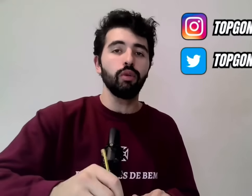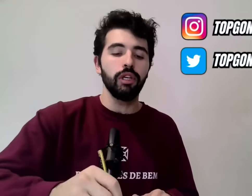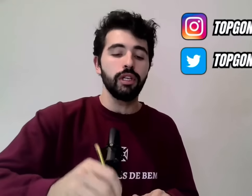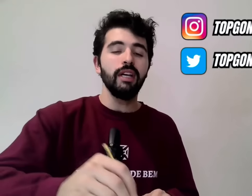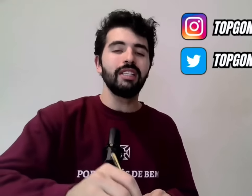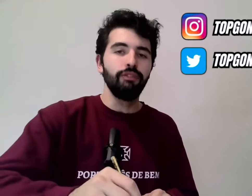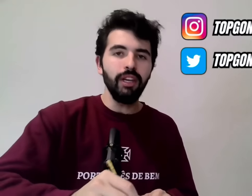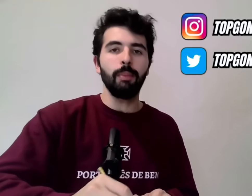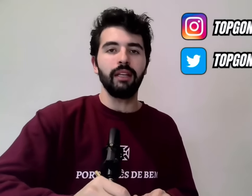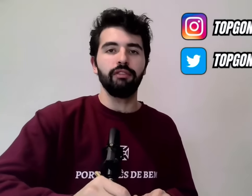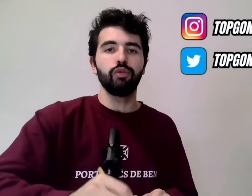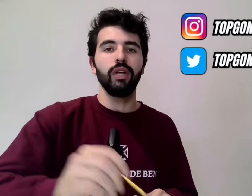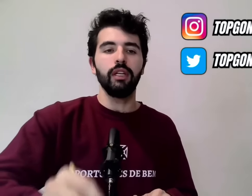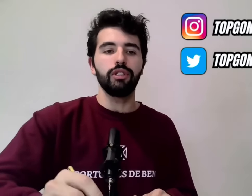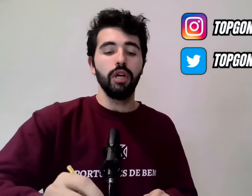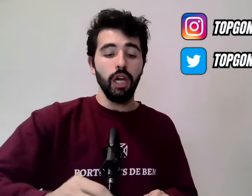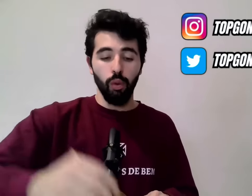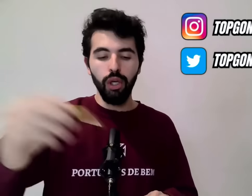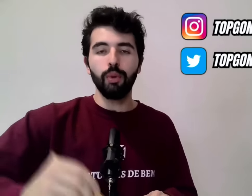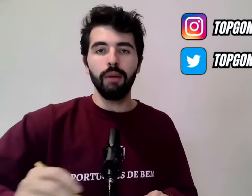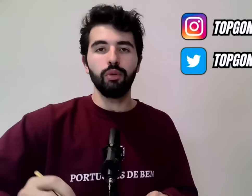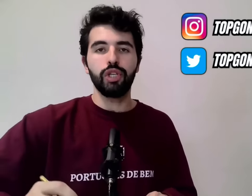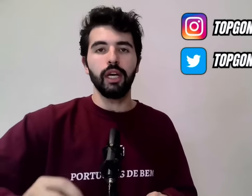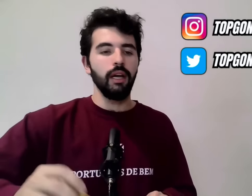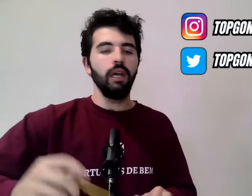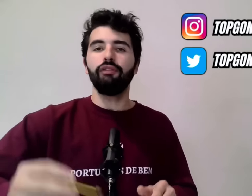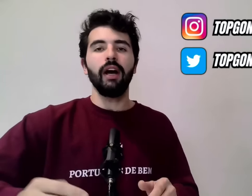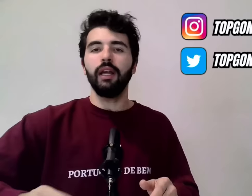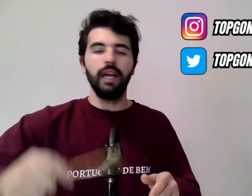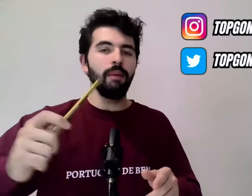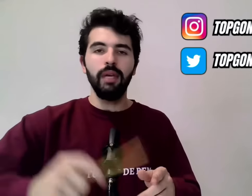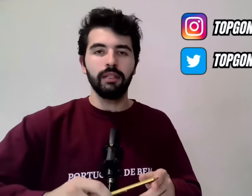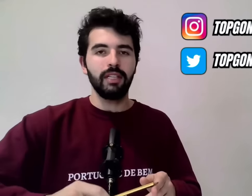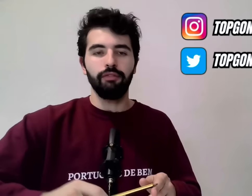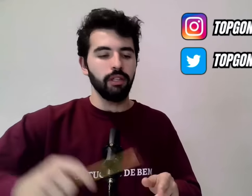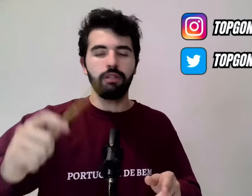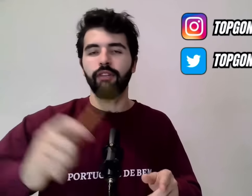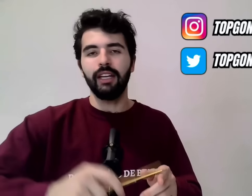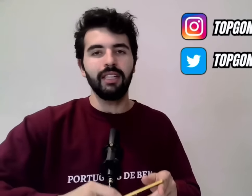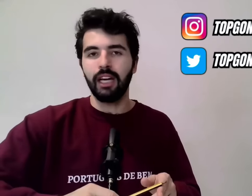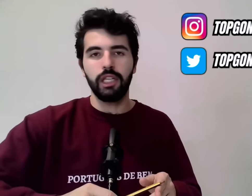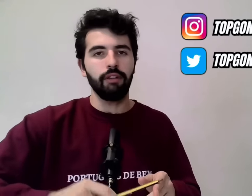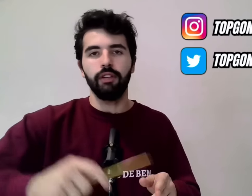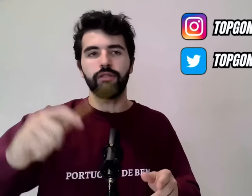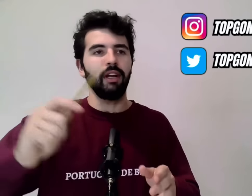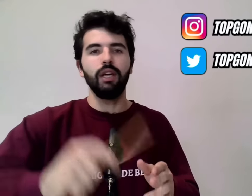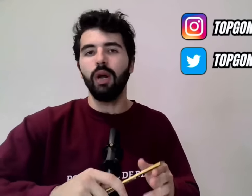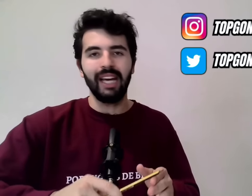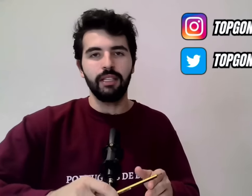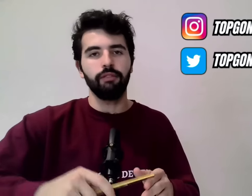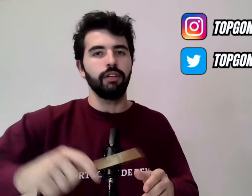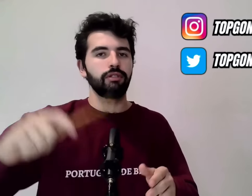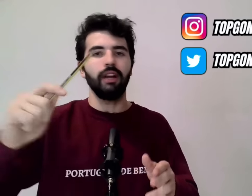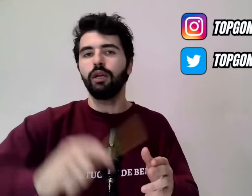2022 se vira para André Ventura e diz eu li o programa do chega e fala em ambiente zero vezes fala em cidades zero vezes fala em